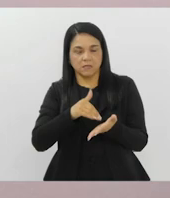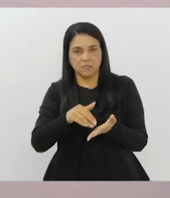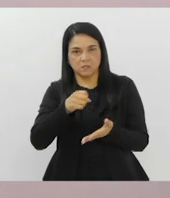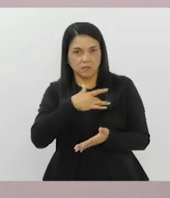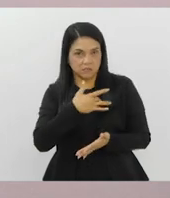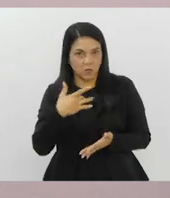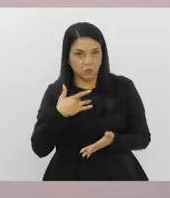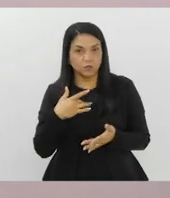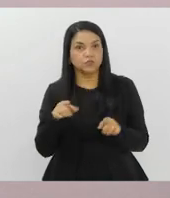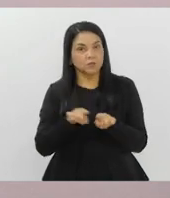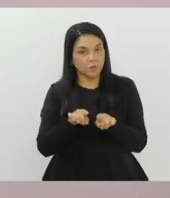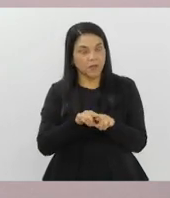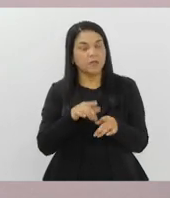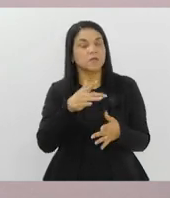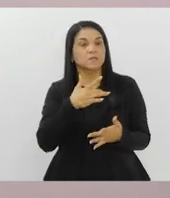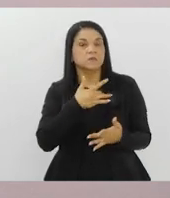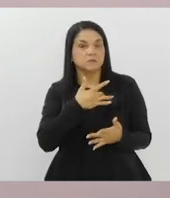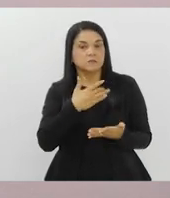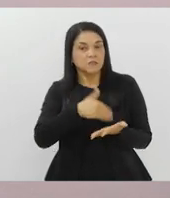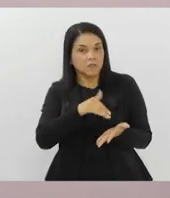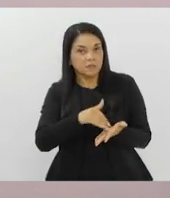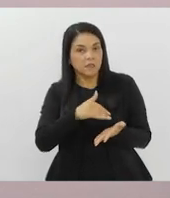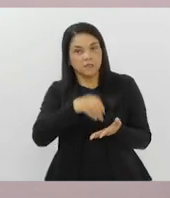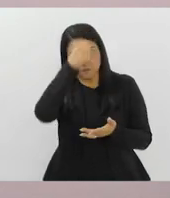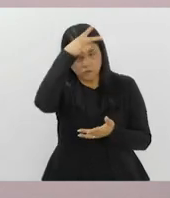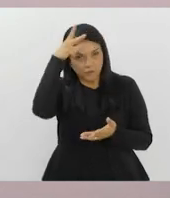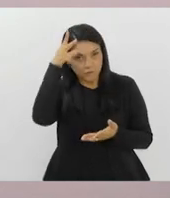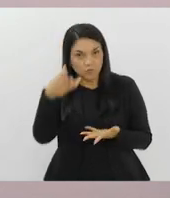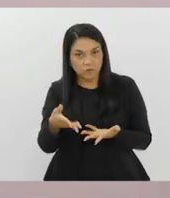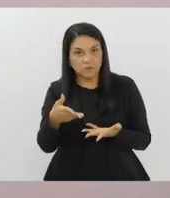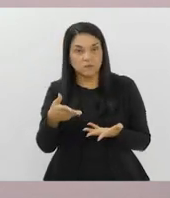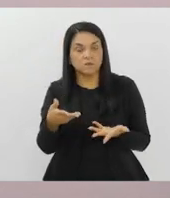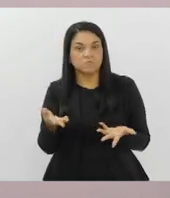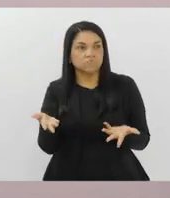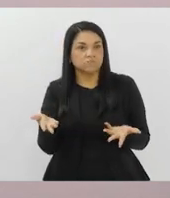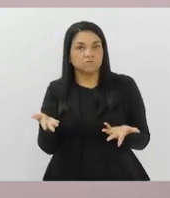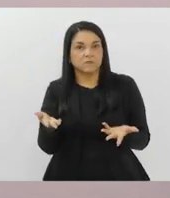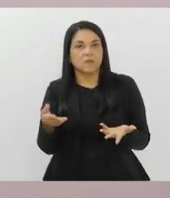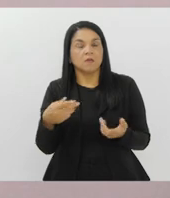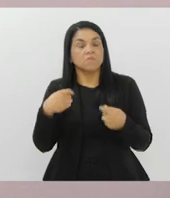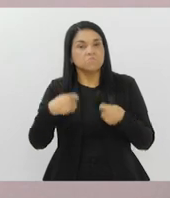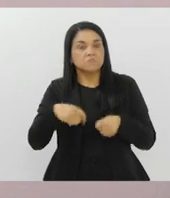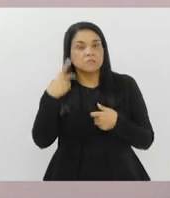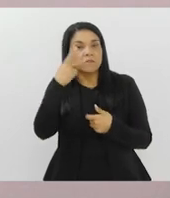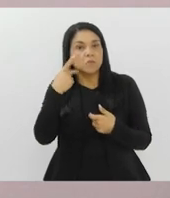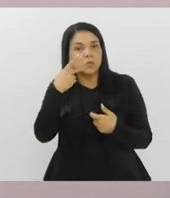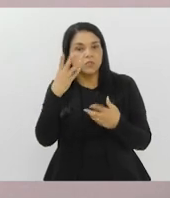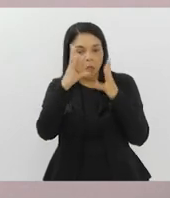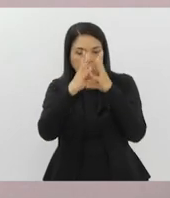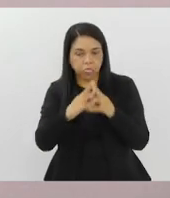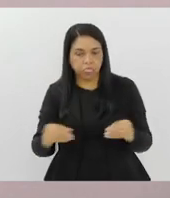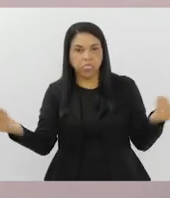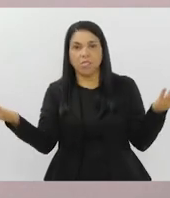também das secretarias de município, a gente acaba que esvazia uma política que é tão, tão necessária